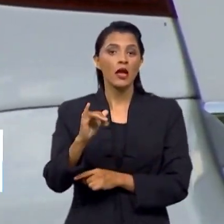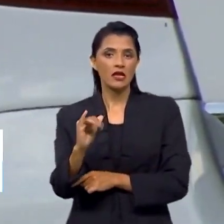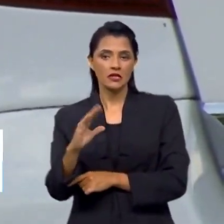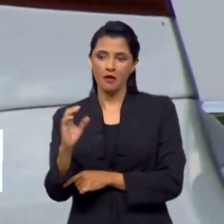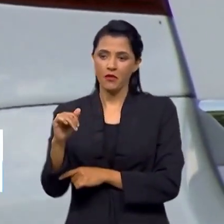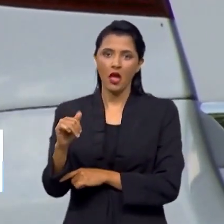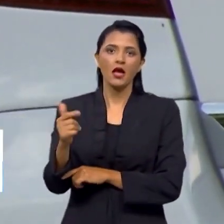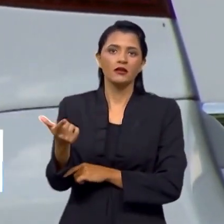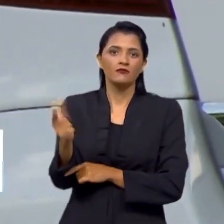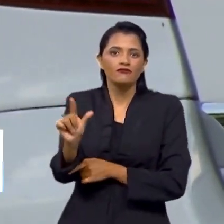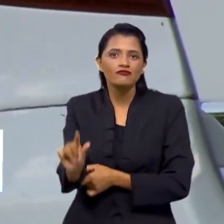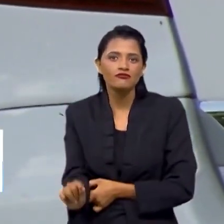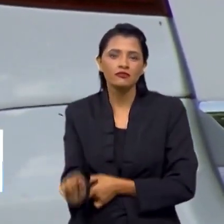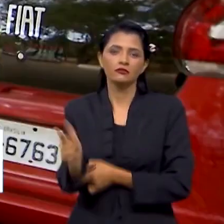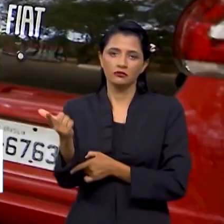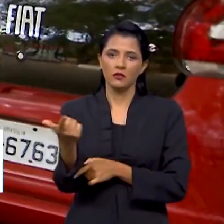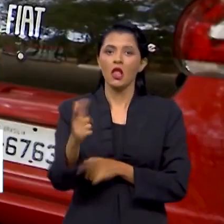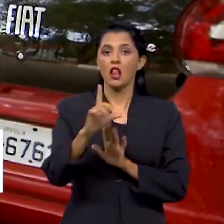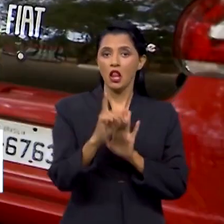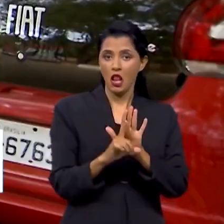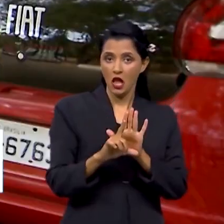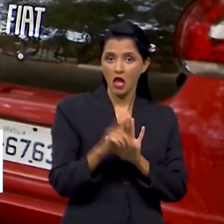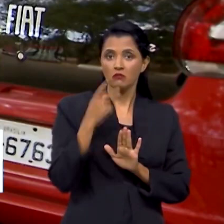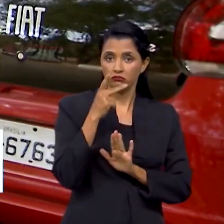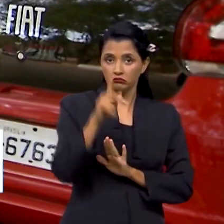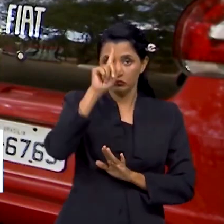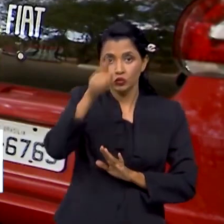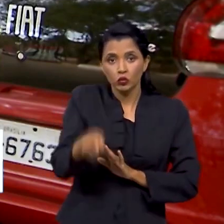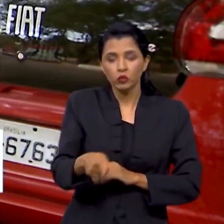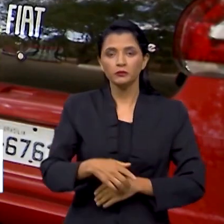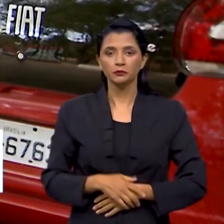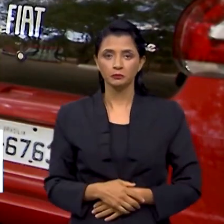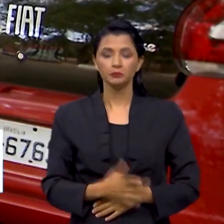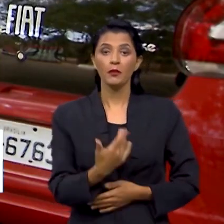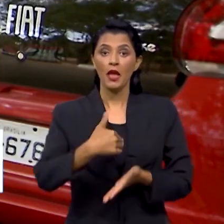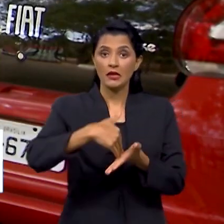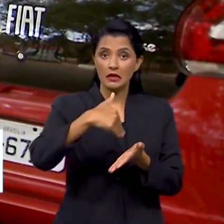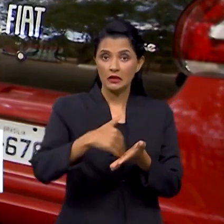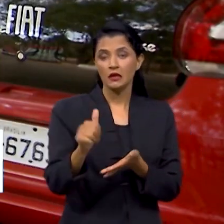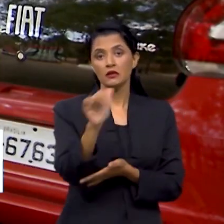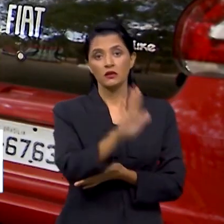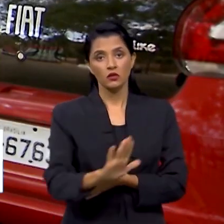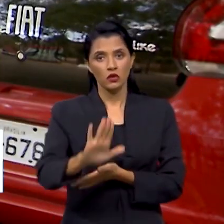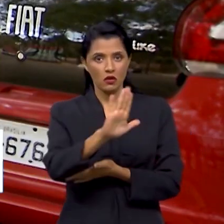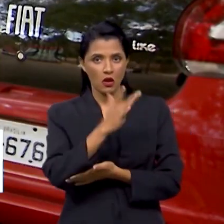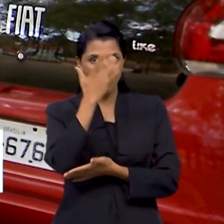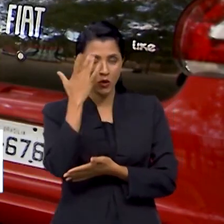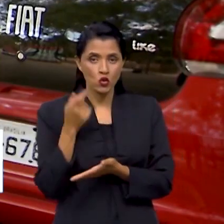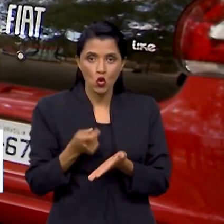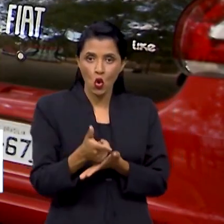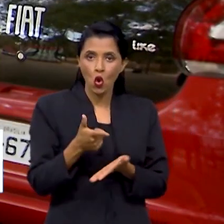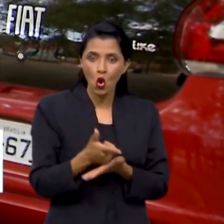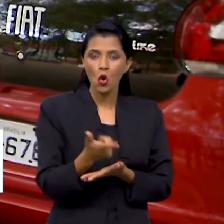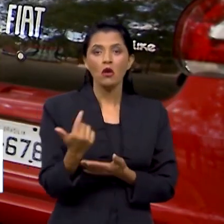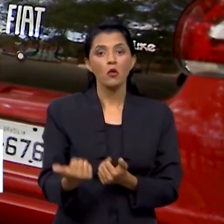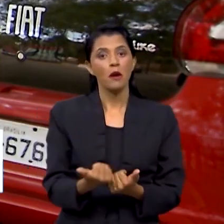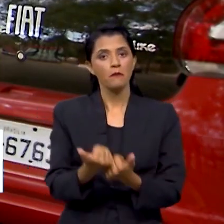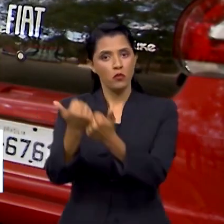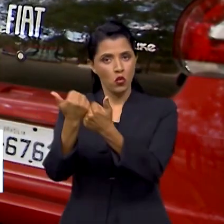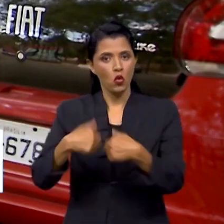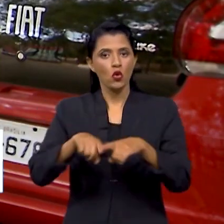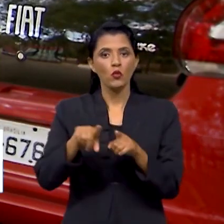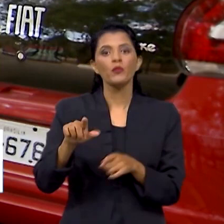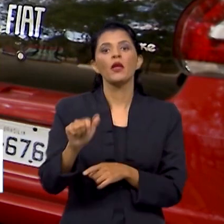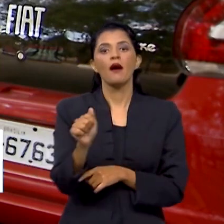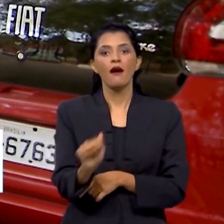ICMS determinada em lei. A ação, coordenada pela Secretaria Nacional do Consumidor, com apoio da Agência